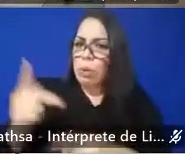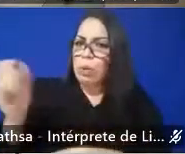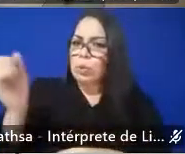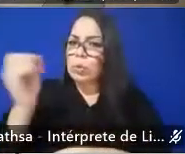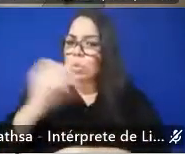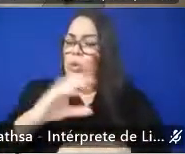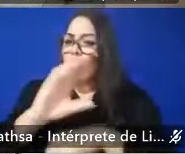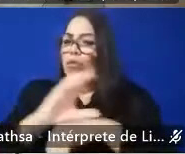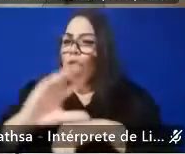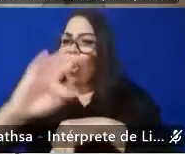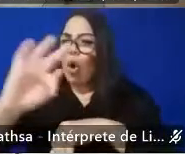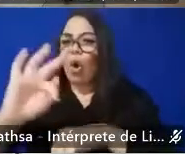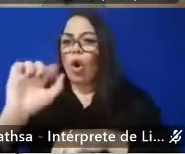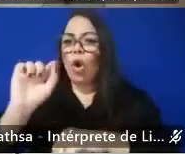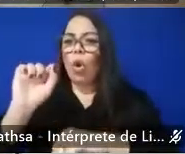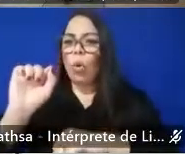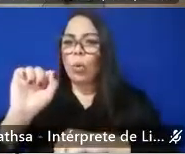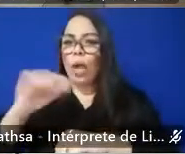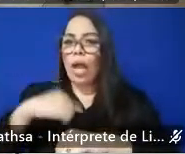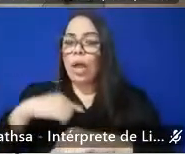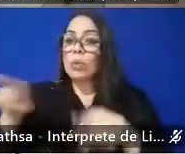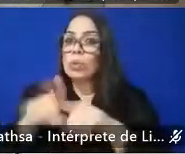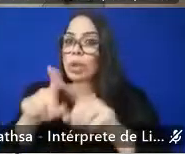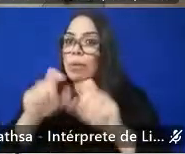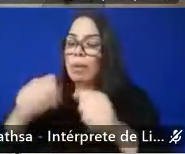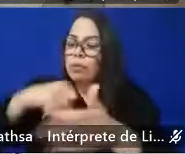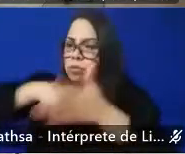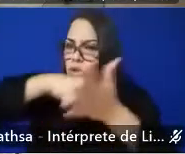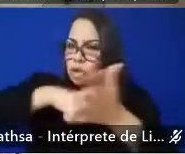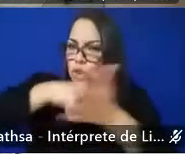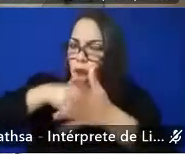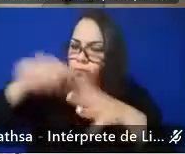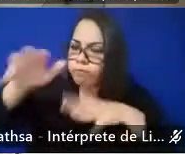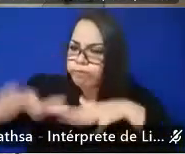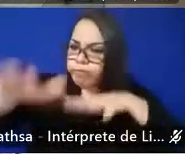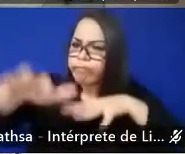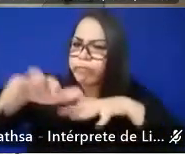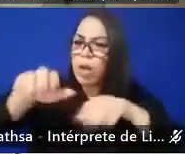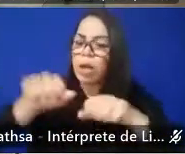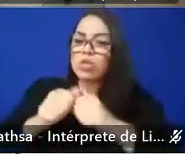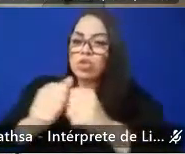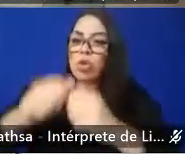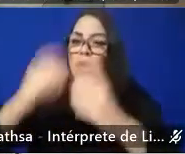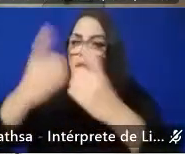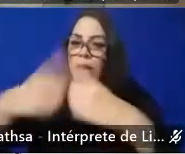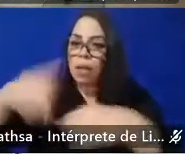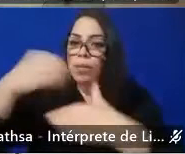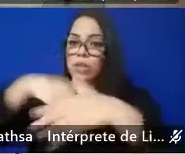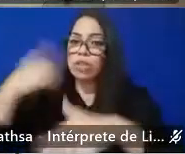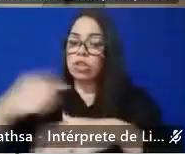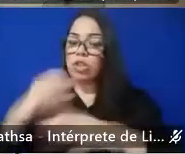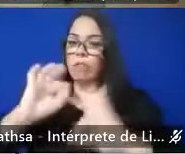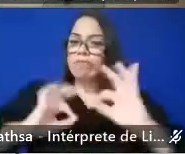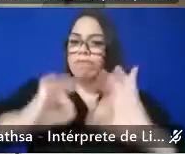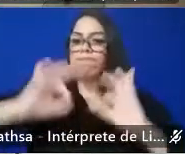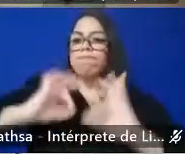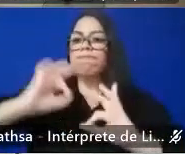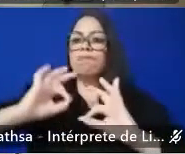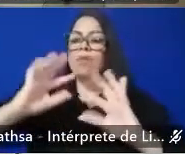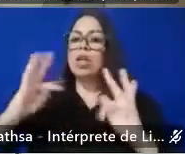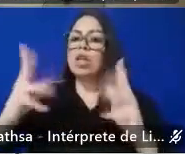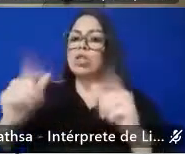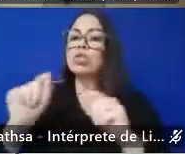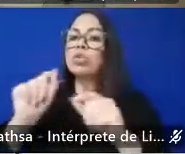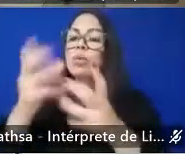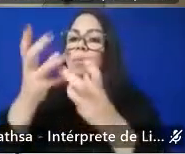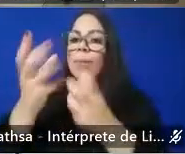e pude participar das lutas e institucionais pela democratização interna de nossas estruturas tudo para permitir que os